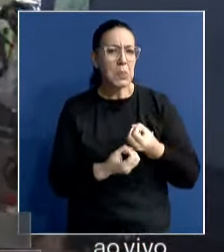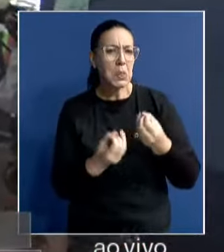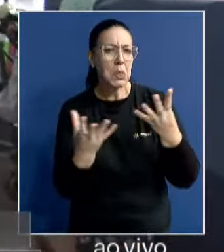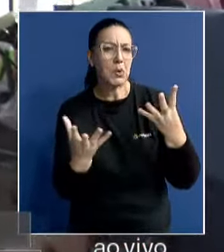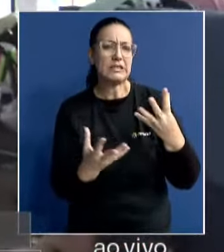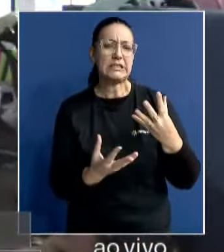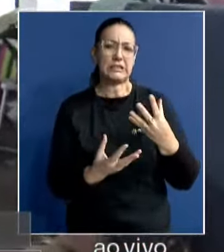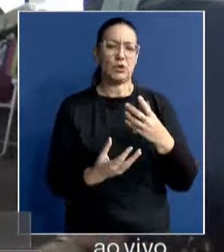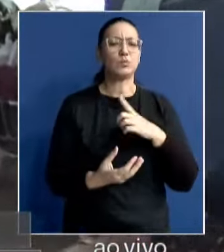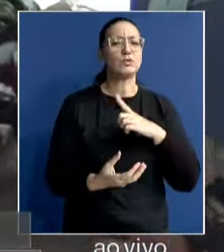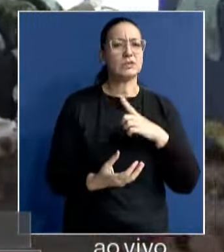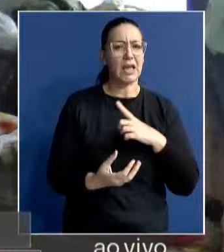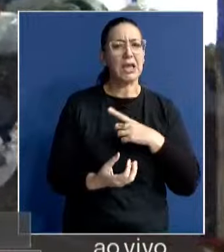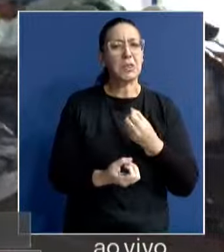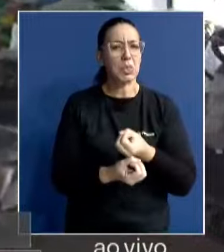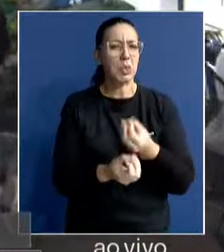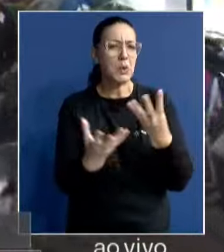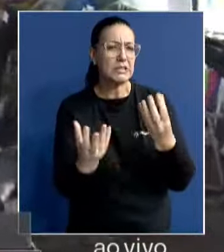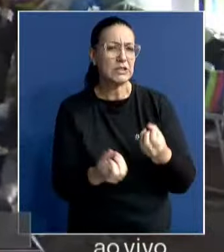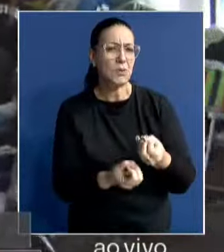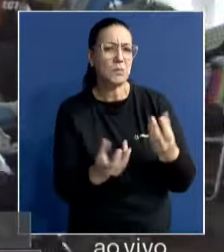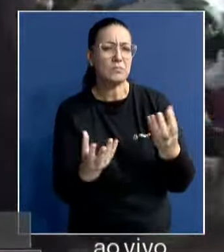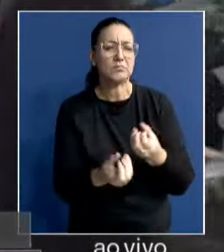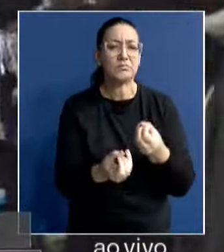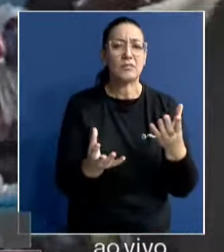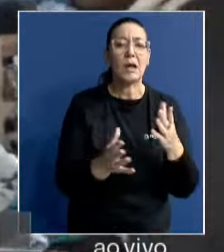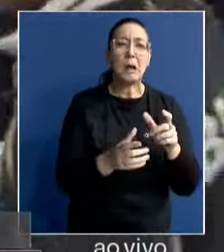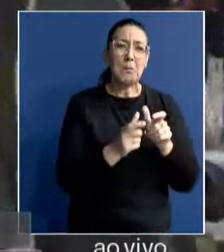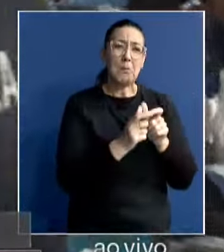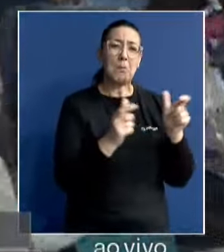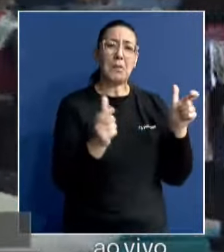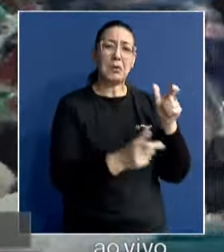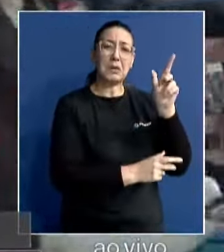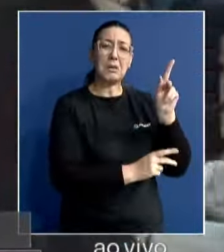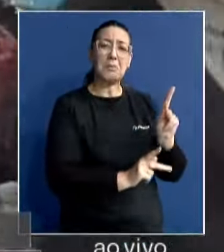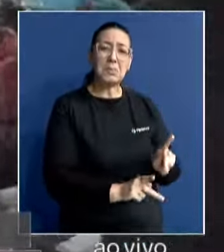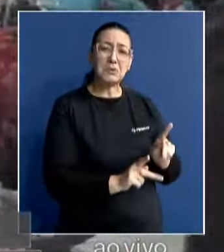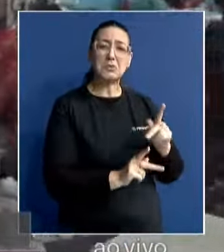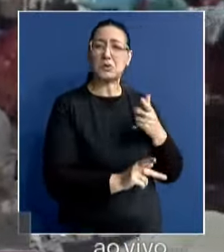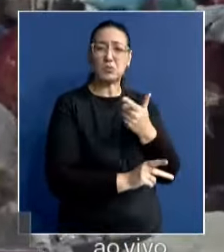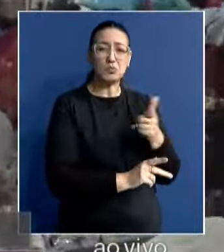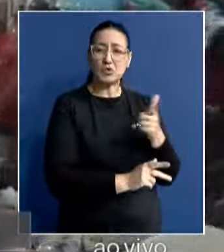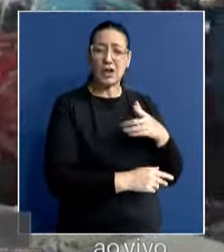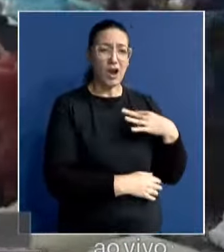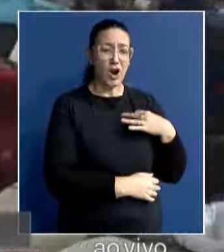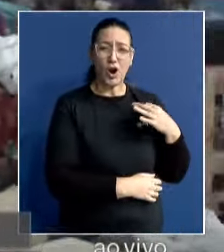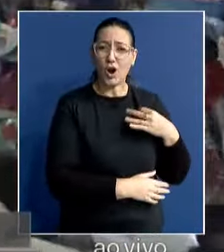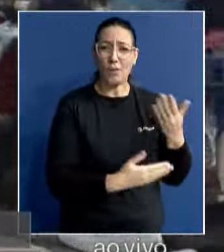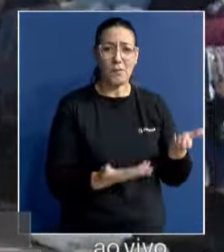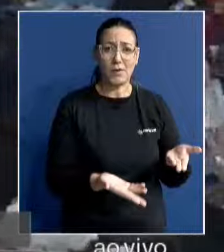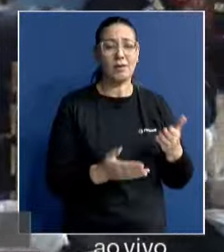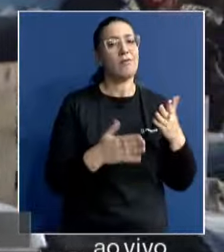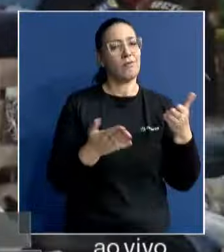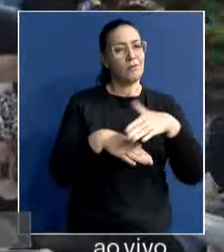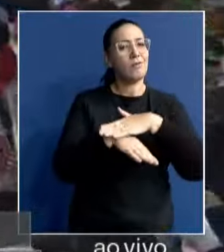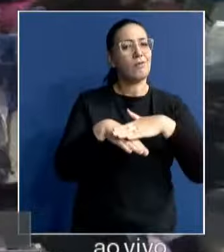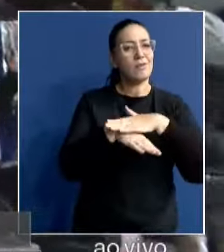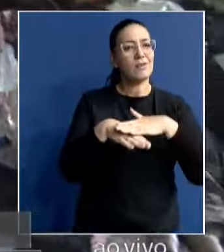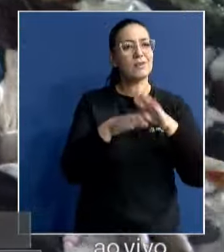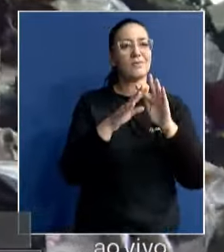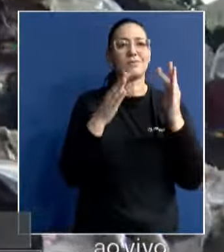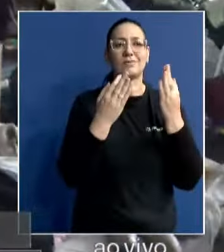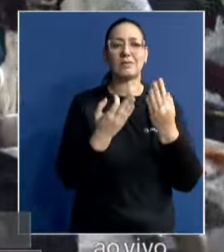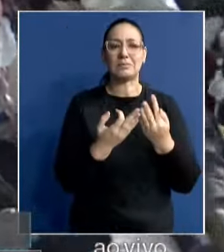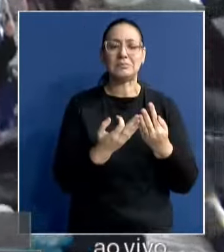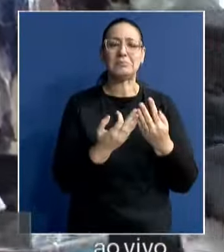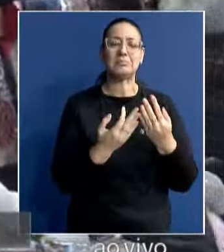receberam bastante doação, a maioria chegou aqui só com a roupa do corpo. Eu vou tentar, inclusive, conversar com uma família que eu conversei aqui mais cedo, que